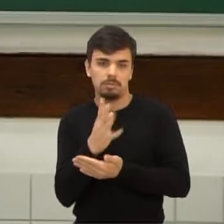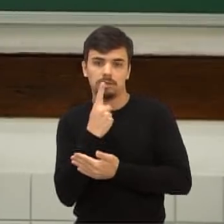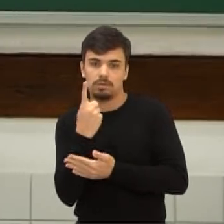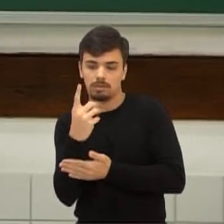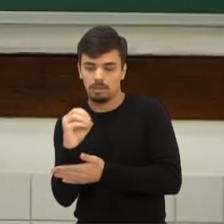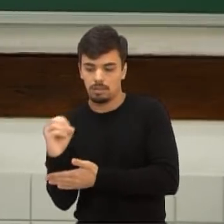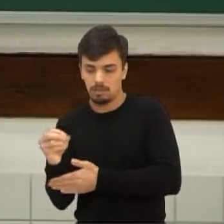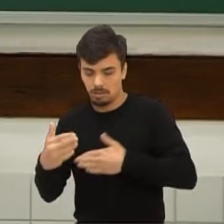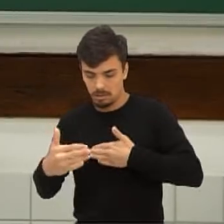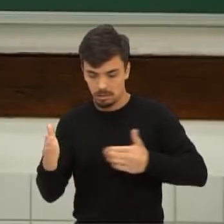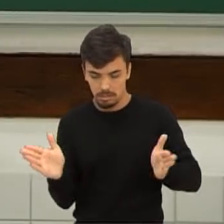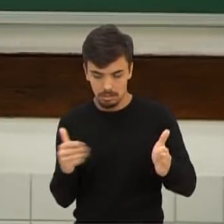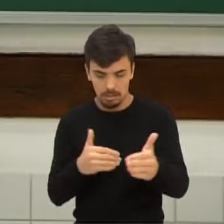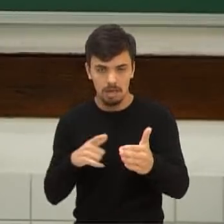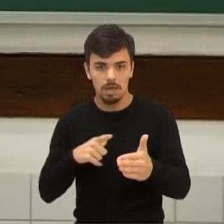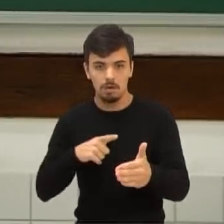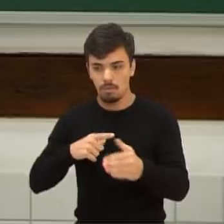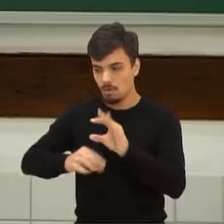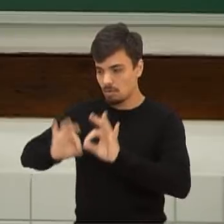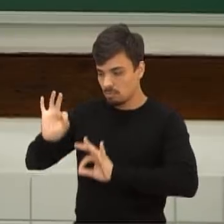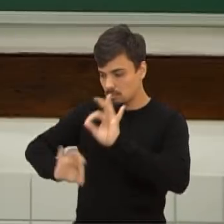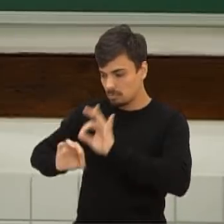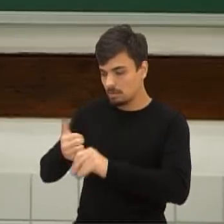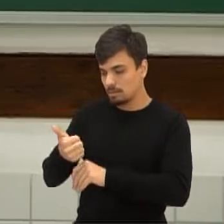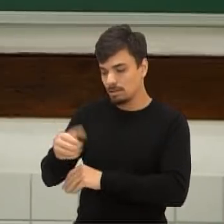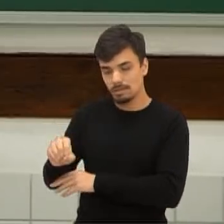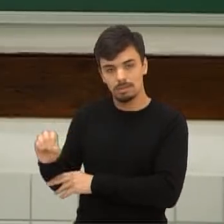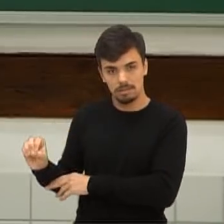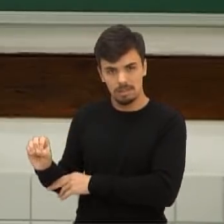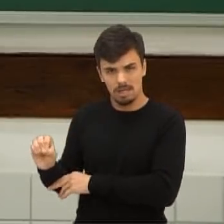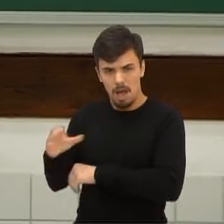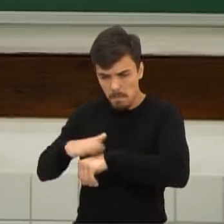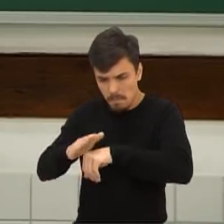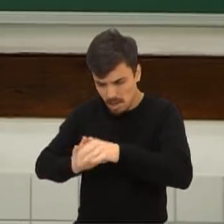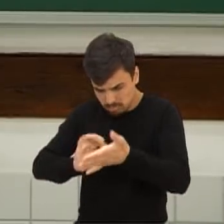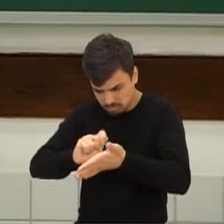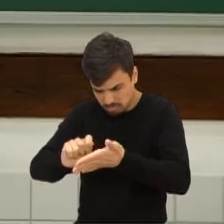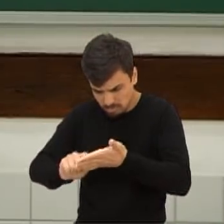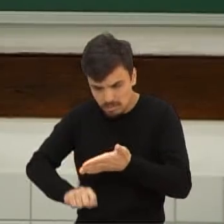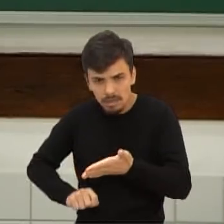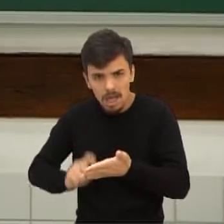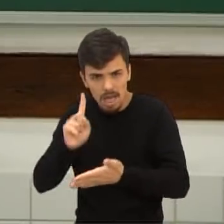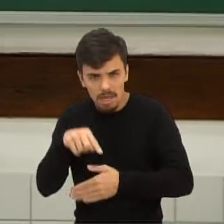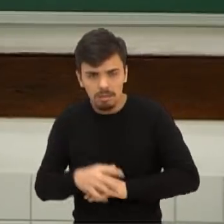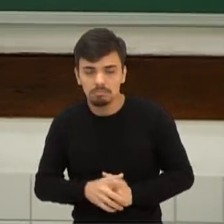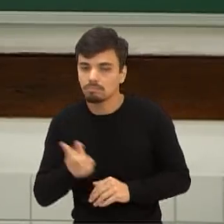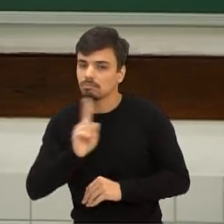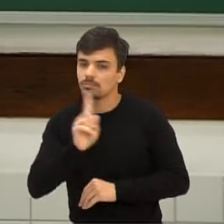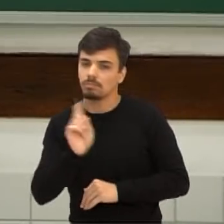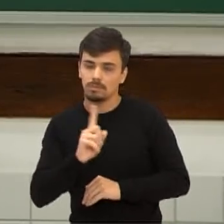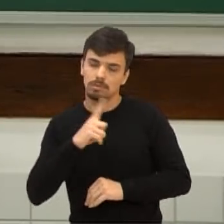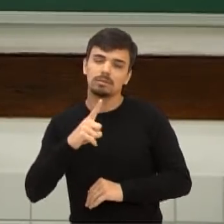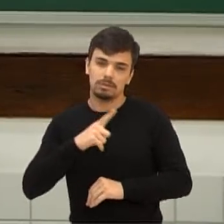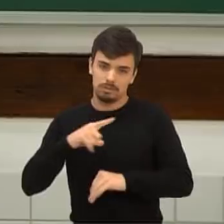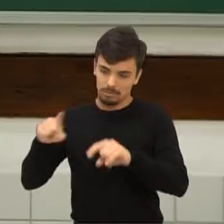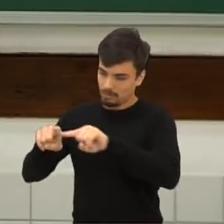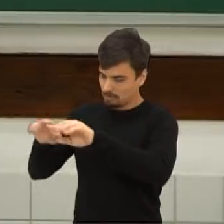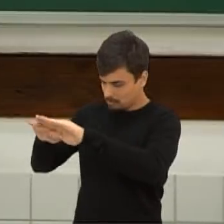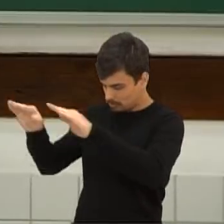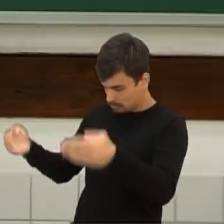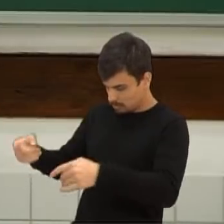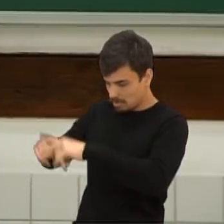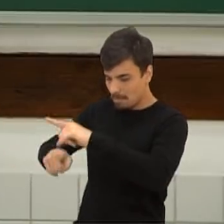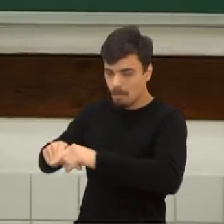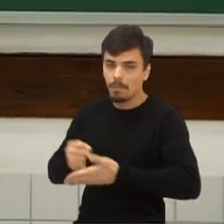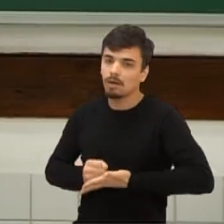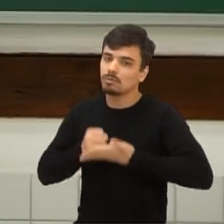vou construir 100 planificações na mão? Hoje em dia não é viável, né? Nós temos máquinas para nos auxiliar